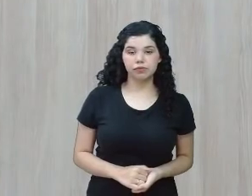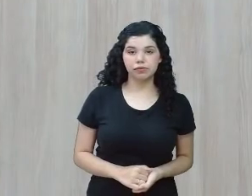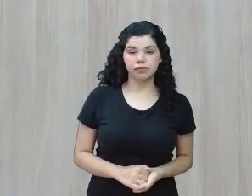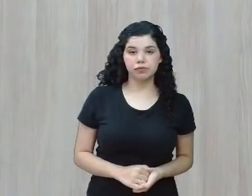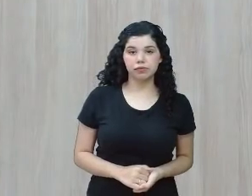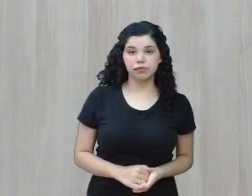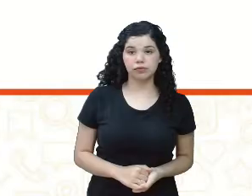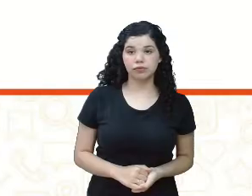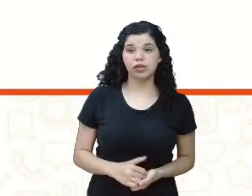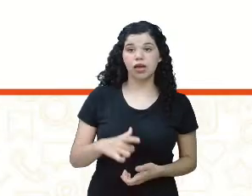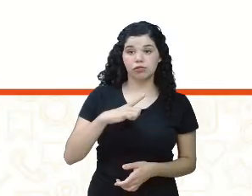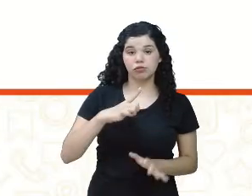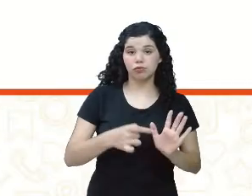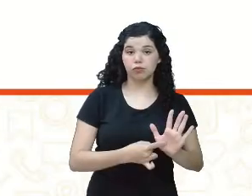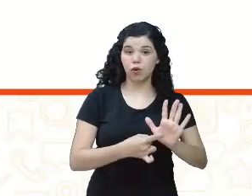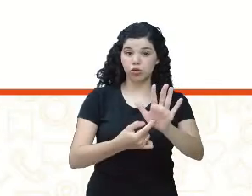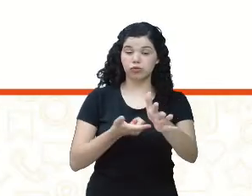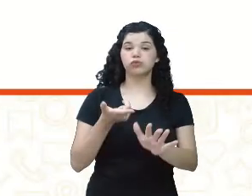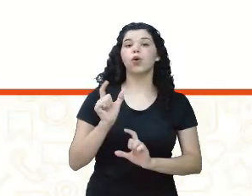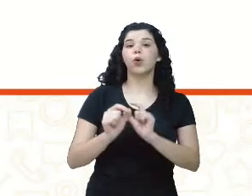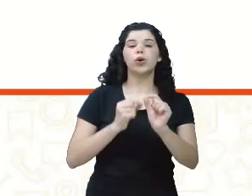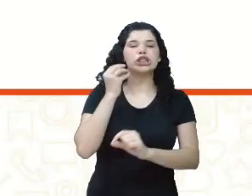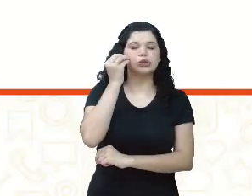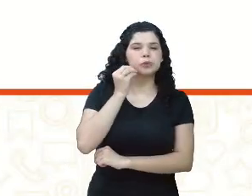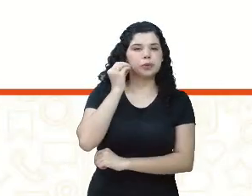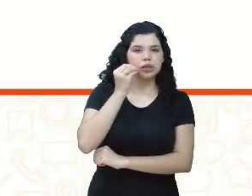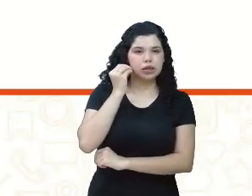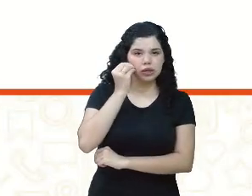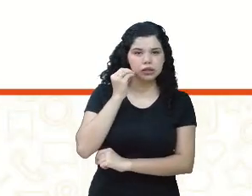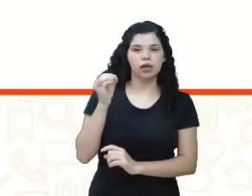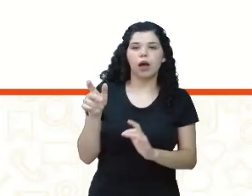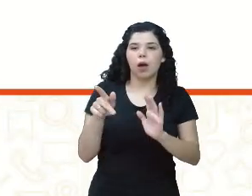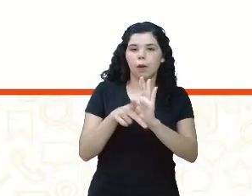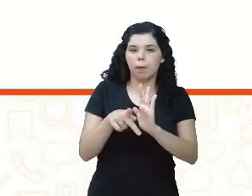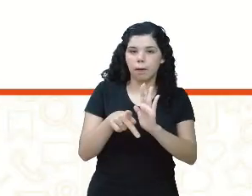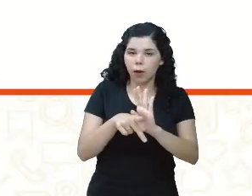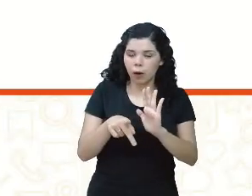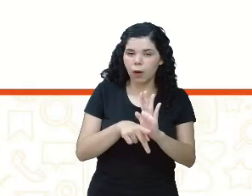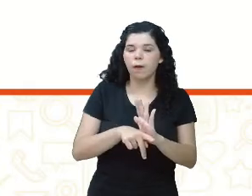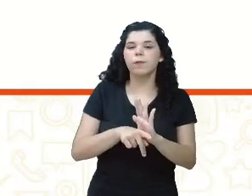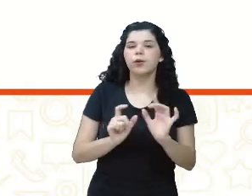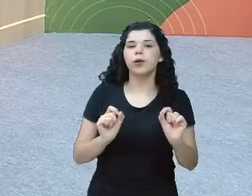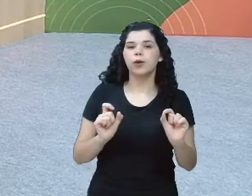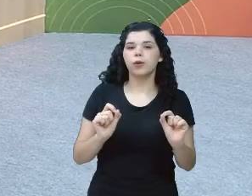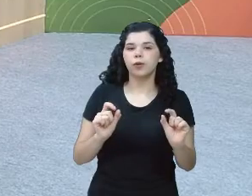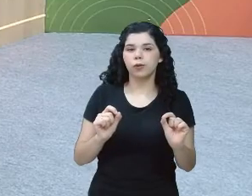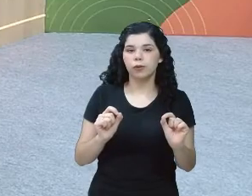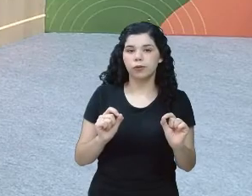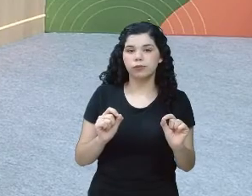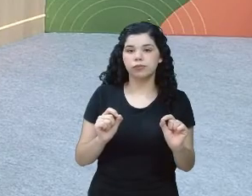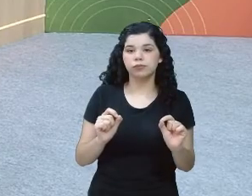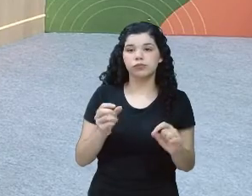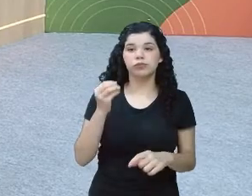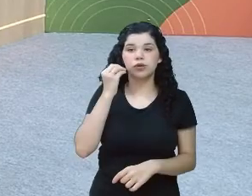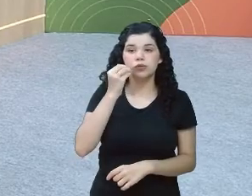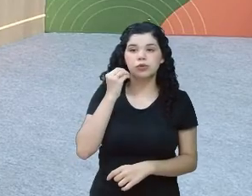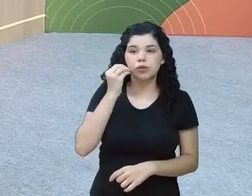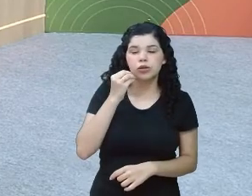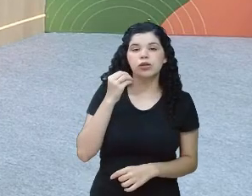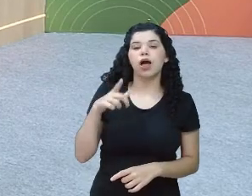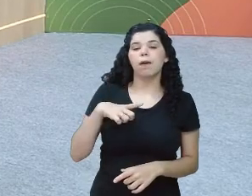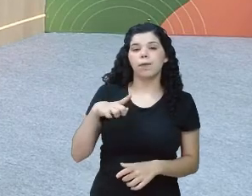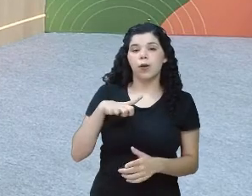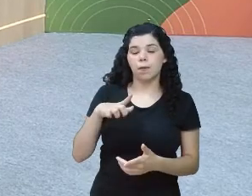Então, eu trouxe aqui um pequeno relato de uma experiência, de uma escuta, na verdade, de